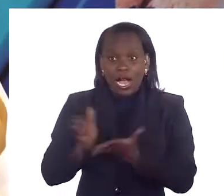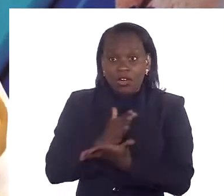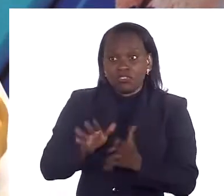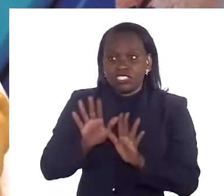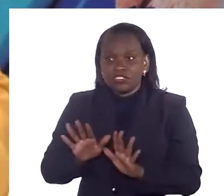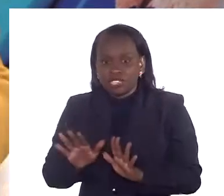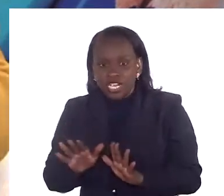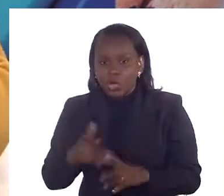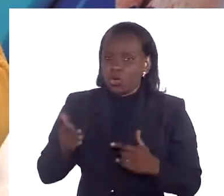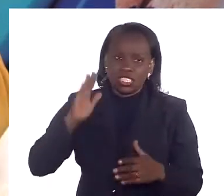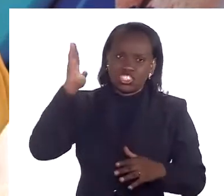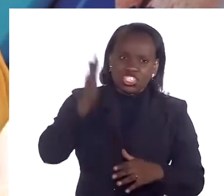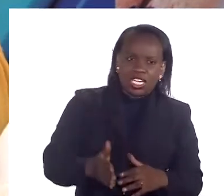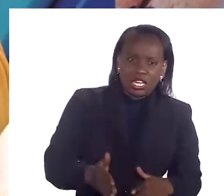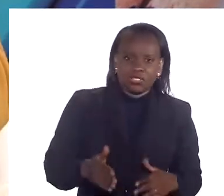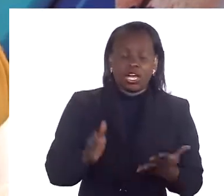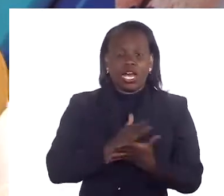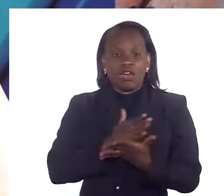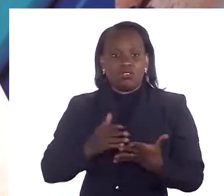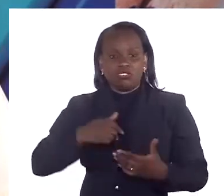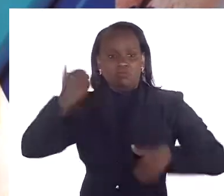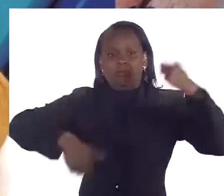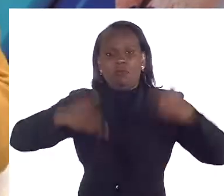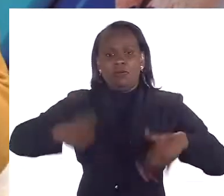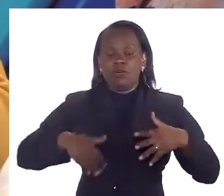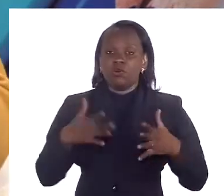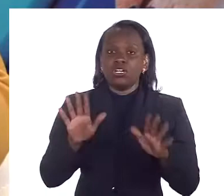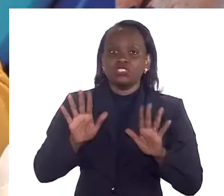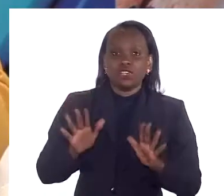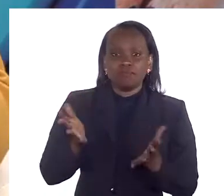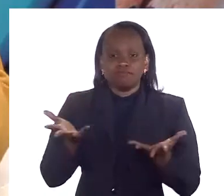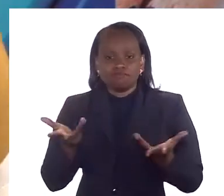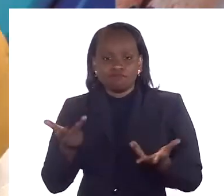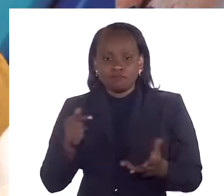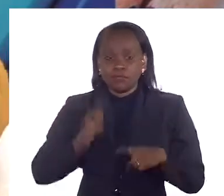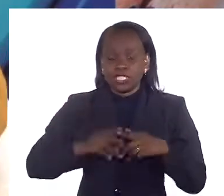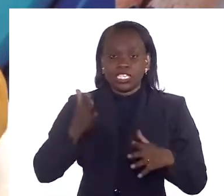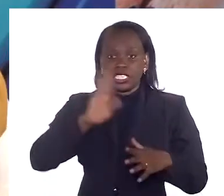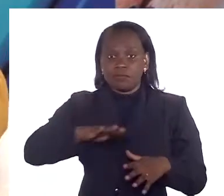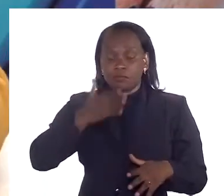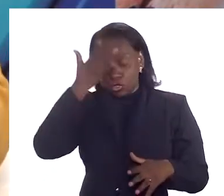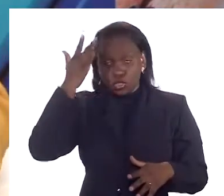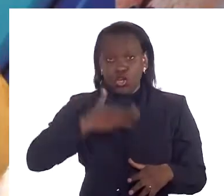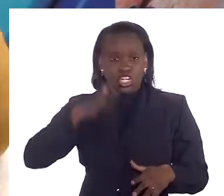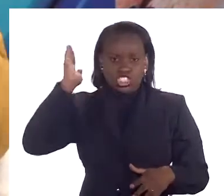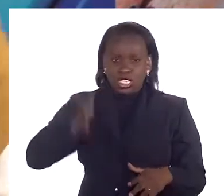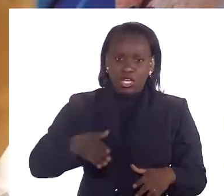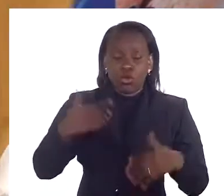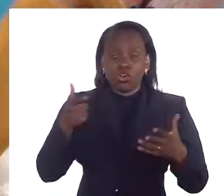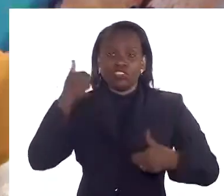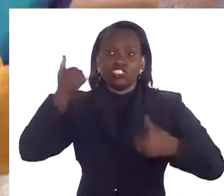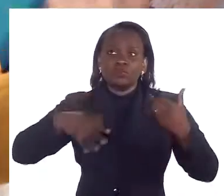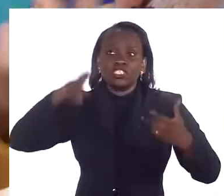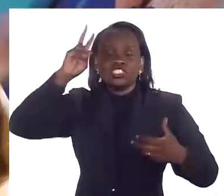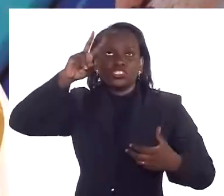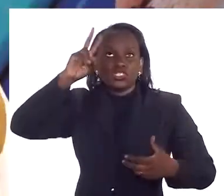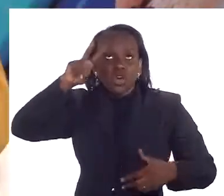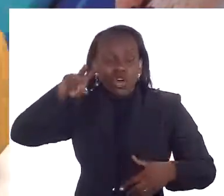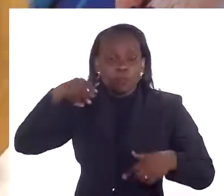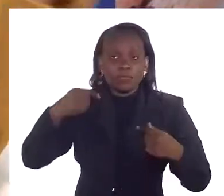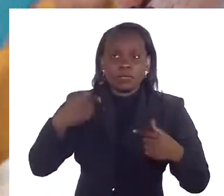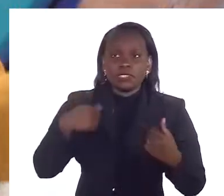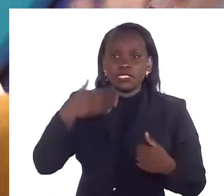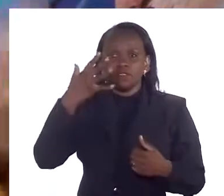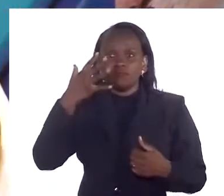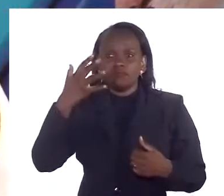chegar mais devagar, para outra você vai chegar mais rápido. Para uma você vai logo de cara falar o que é importante, porque ela gosta de objetividade. Para outra você já vai contar uma historinha,